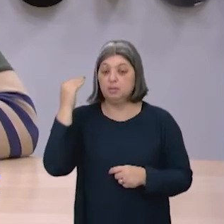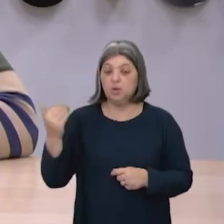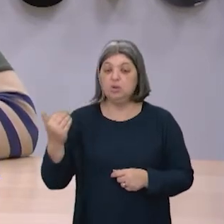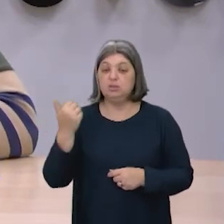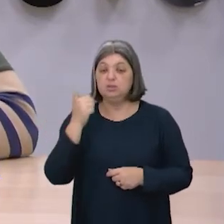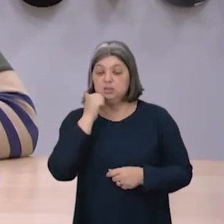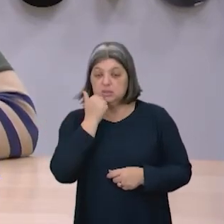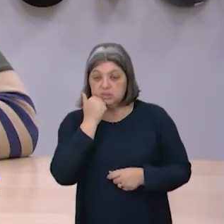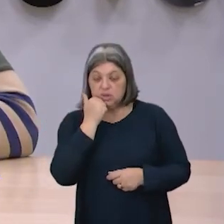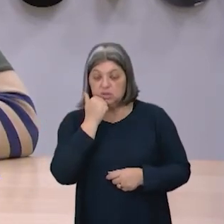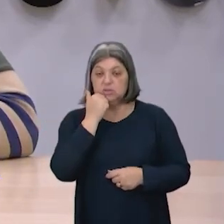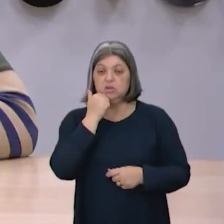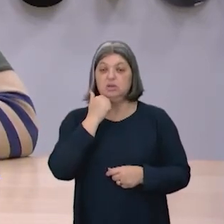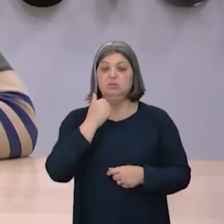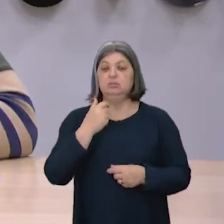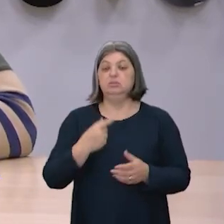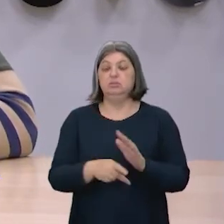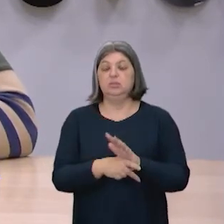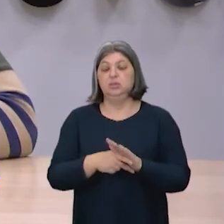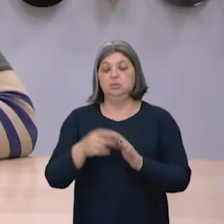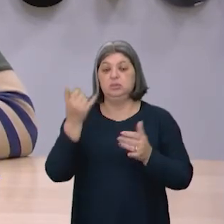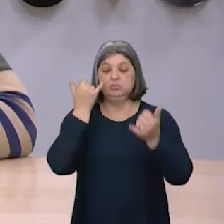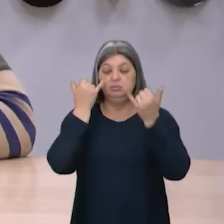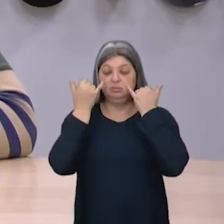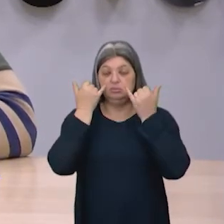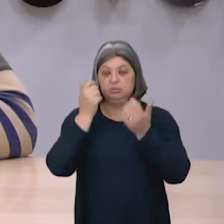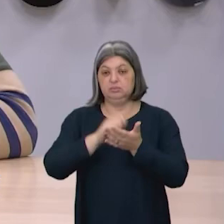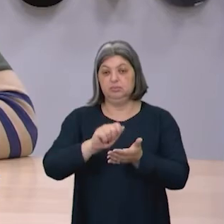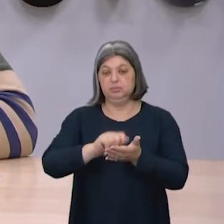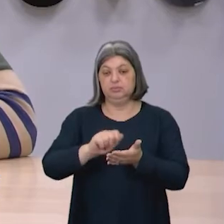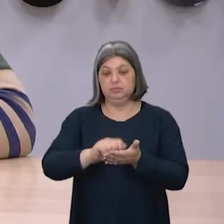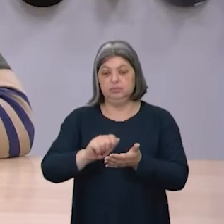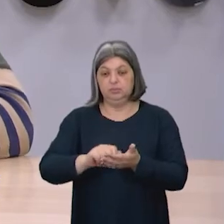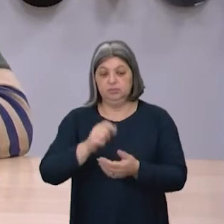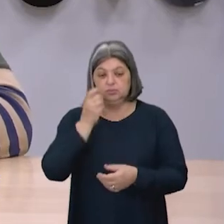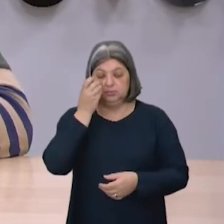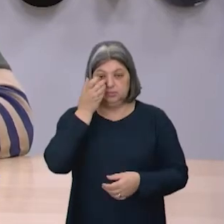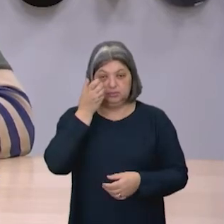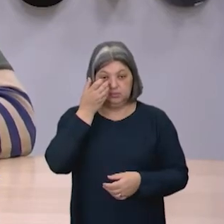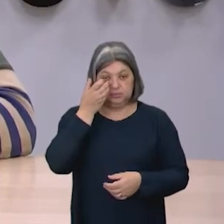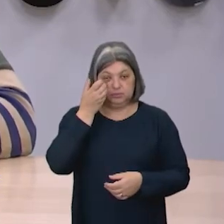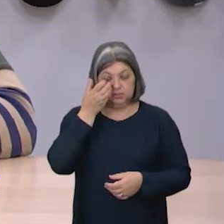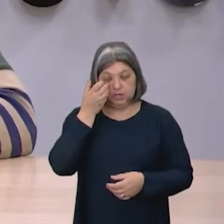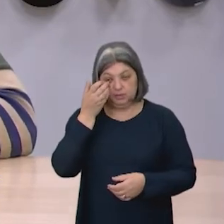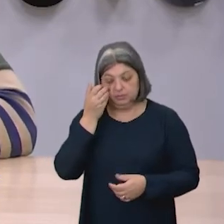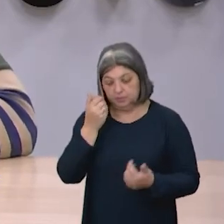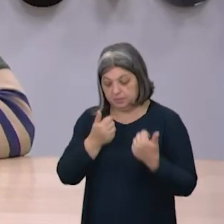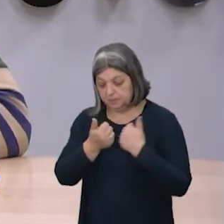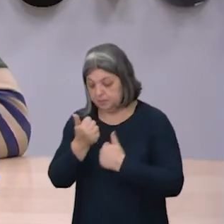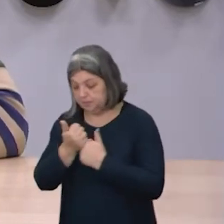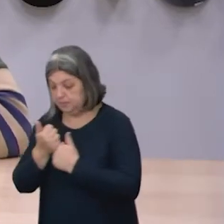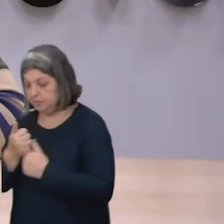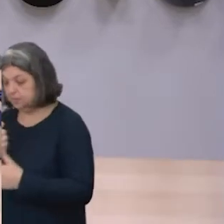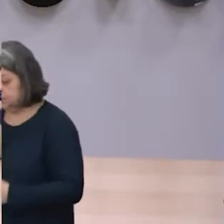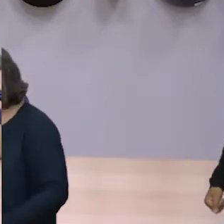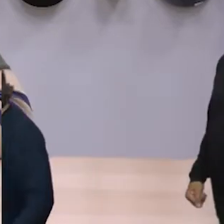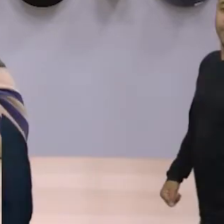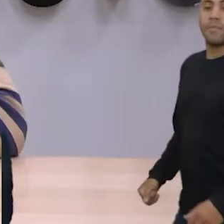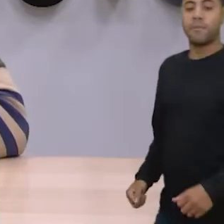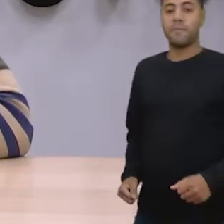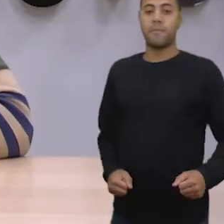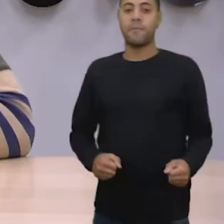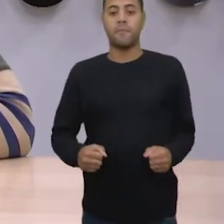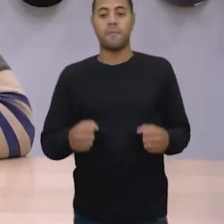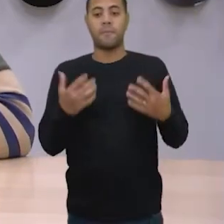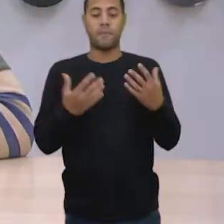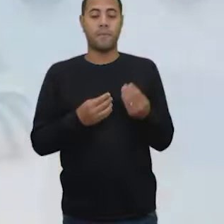que anotaram ali as suas informações e seus estudos científicos? Eu gosto de focar muito ali na Marie Curie. Vai aparecer